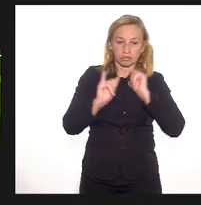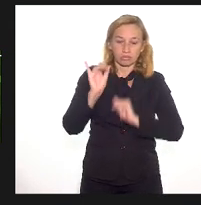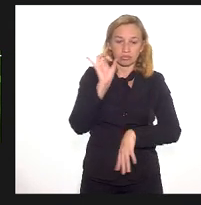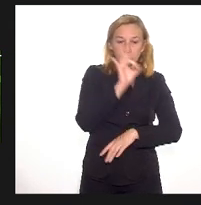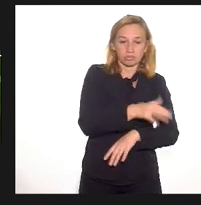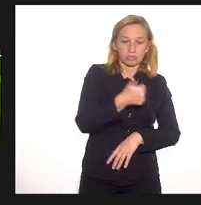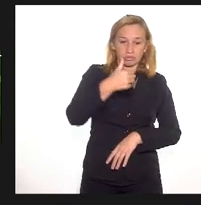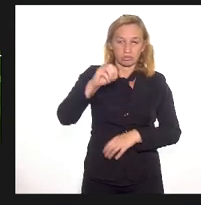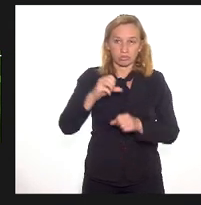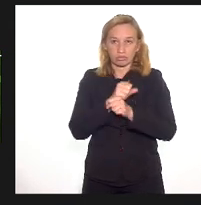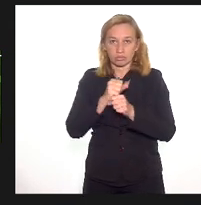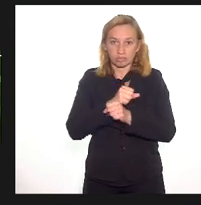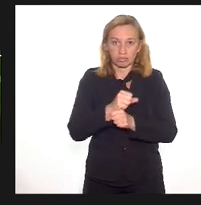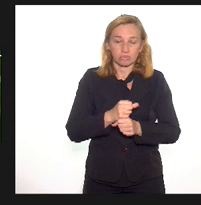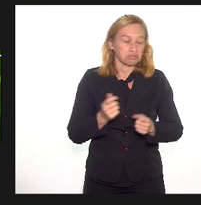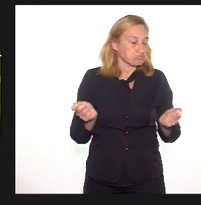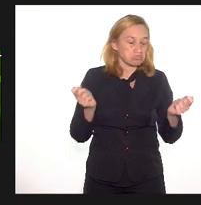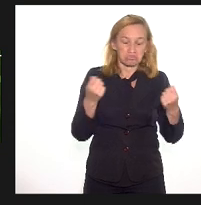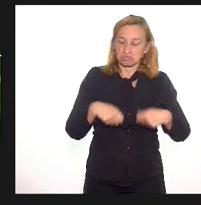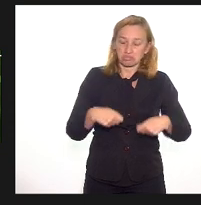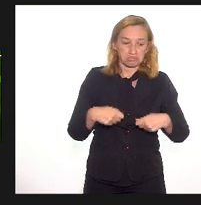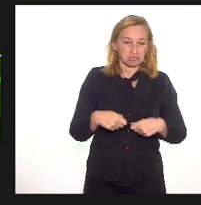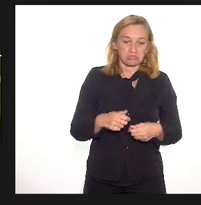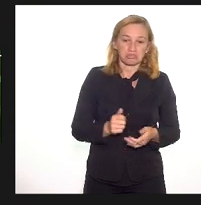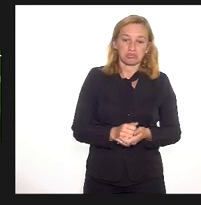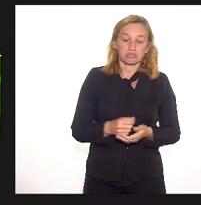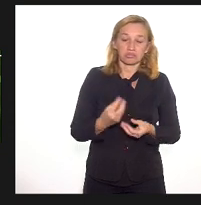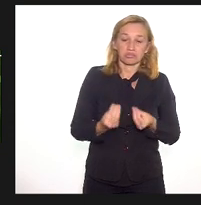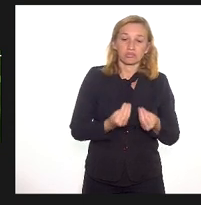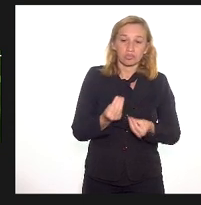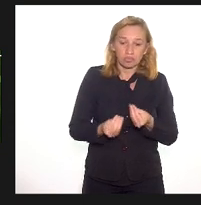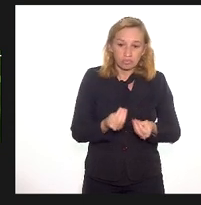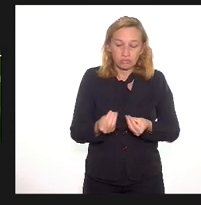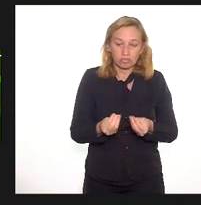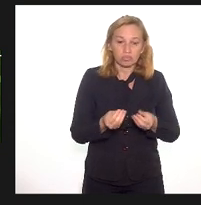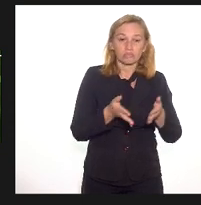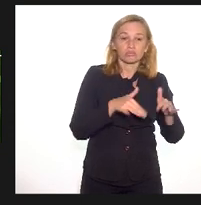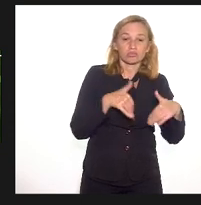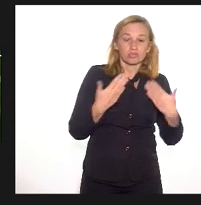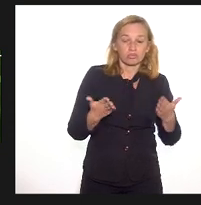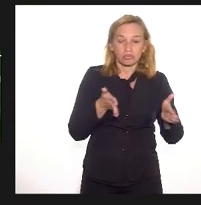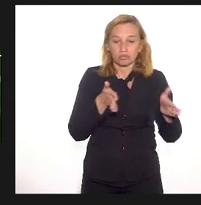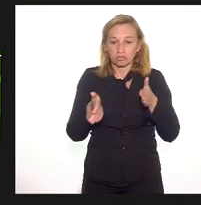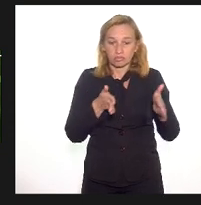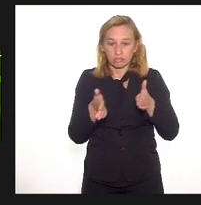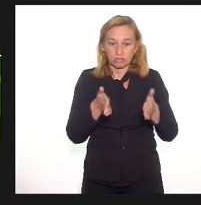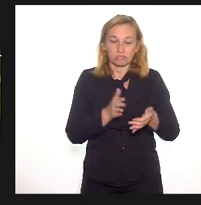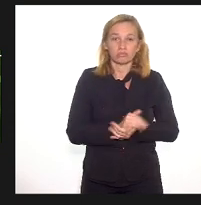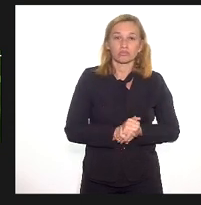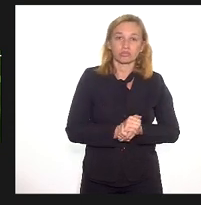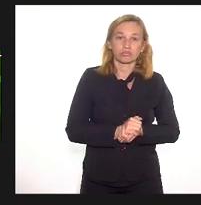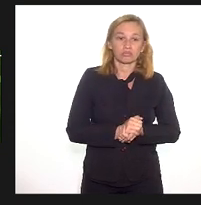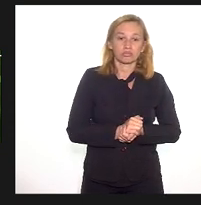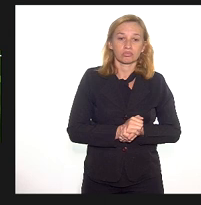últimos 10 anos, sem precisar de que maneira, de que forma, qual periodicidade, caberia às partes